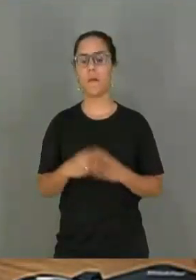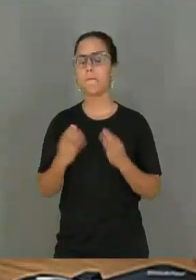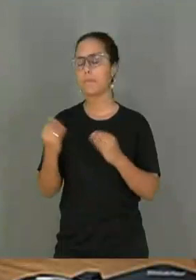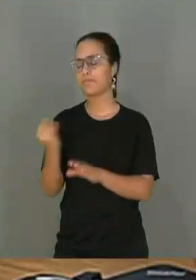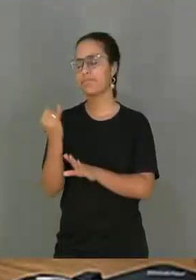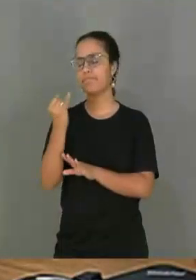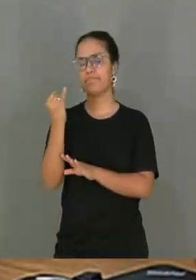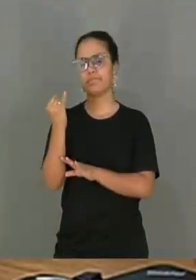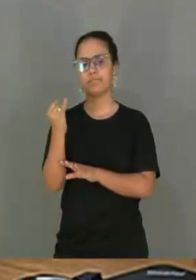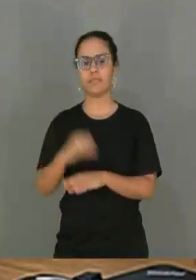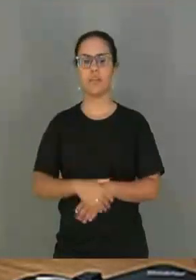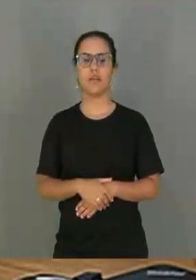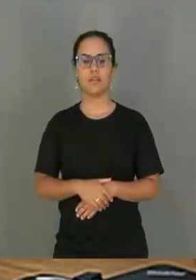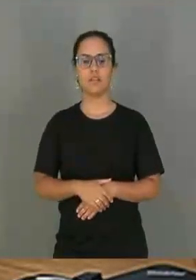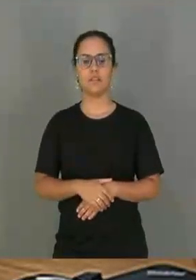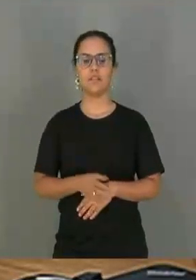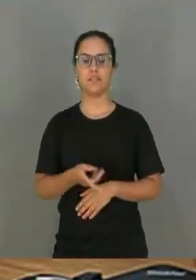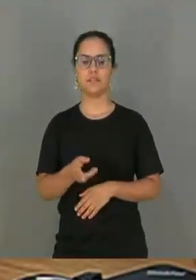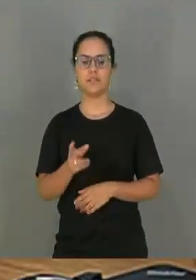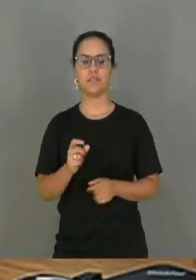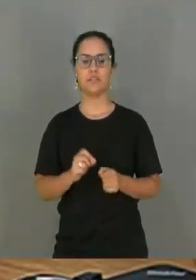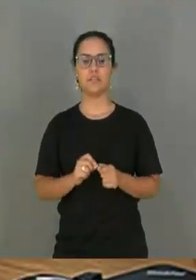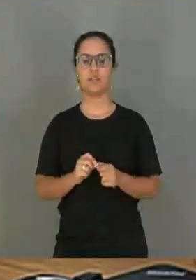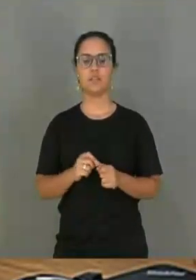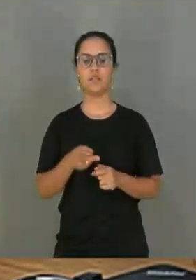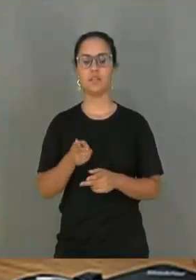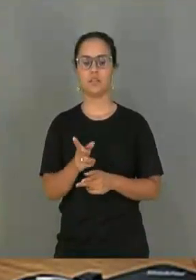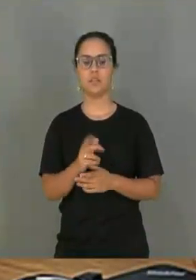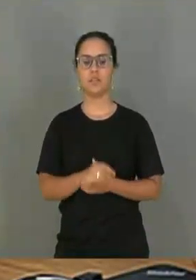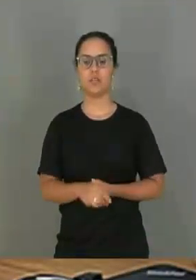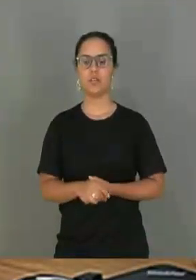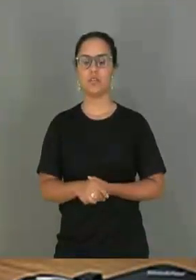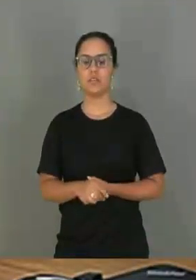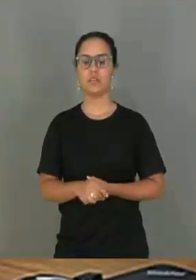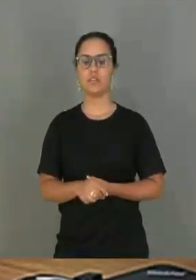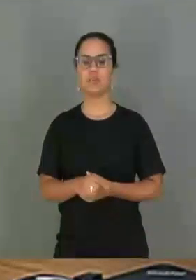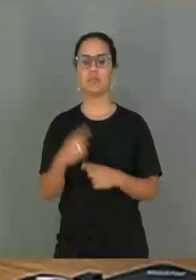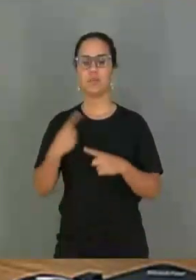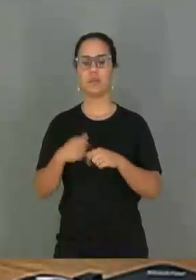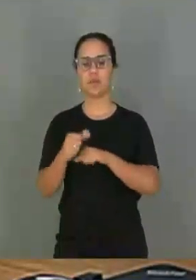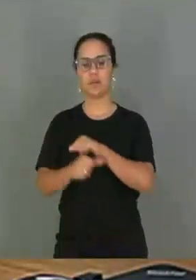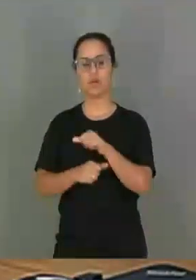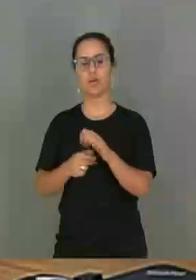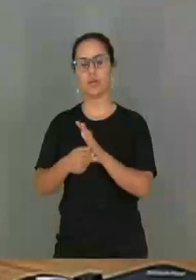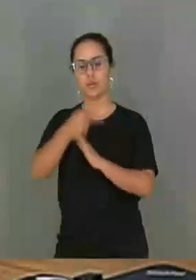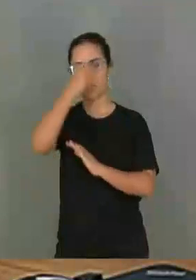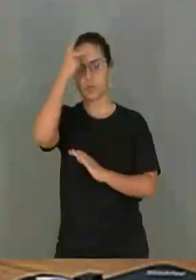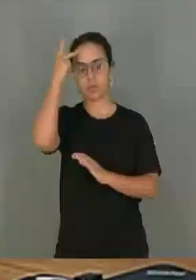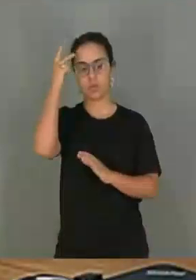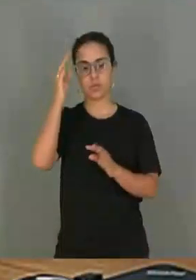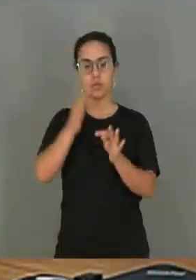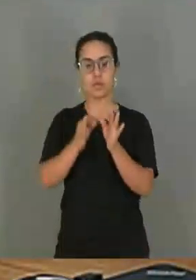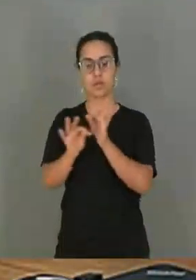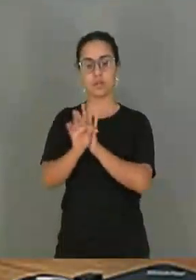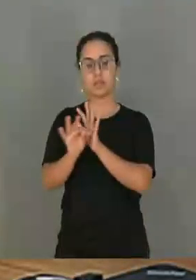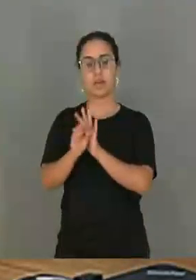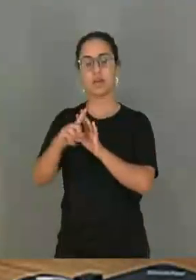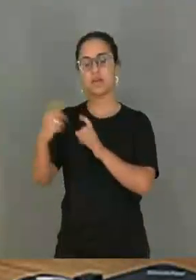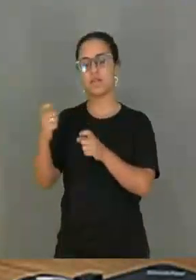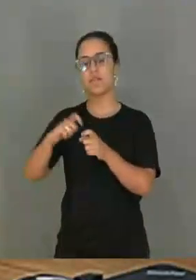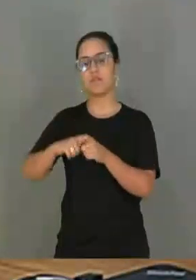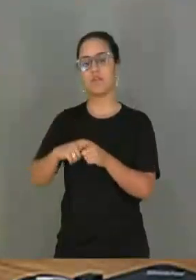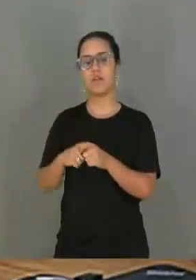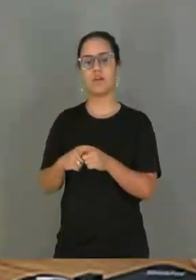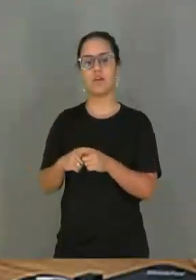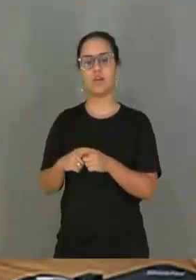muito importante, e nós vamos continuar nessa toada, porque outros técnicos vieram na audiência